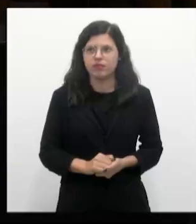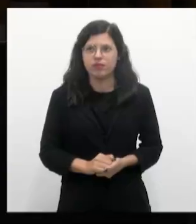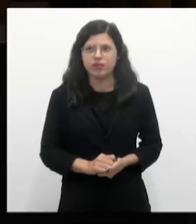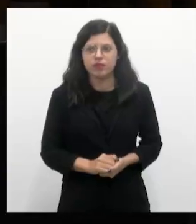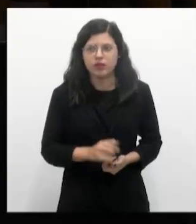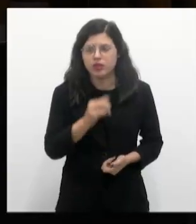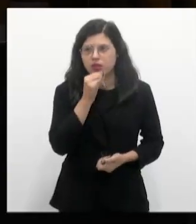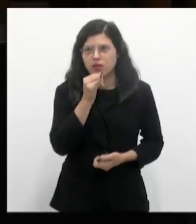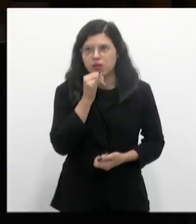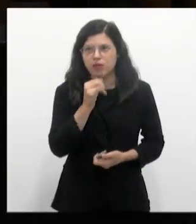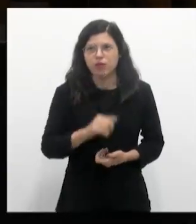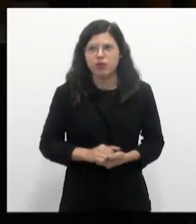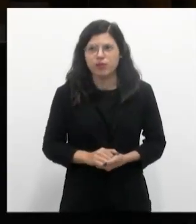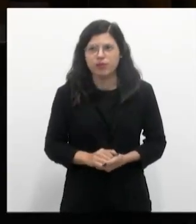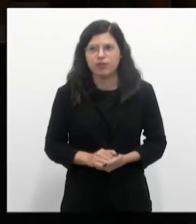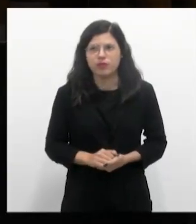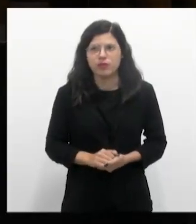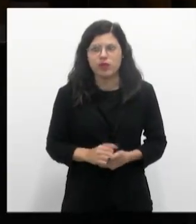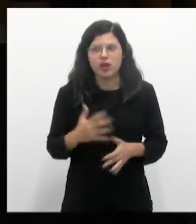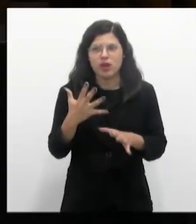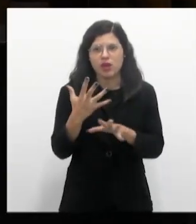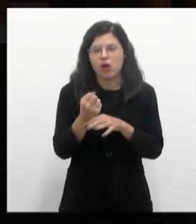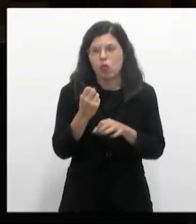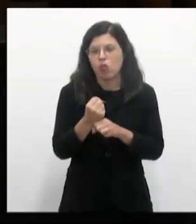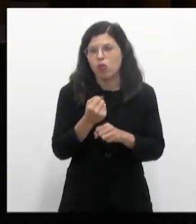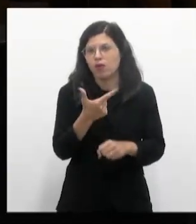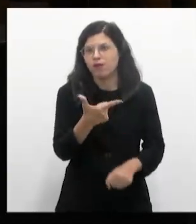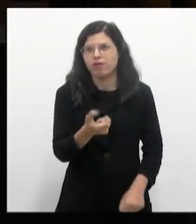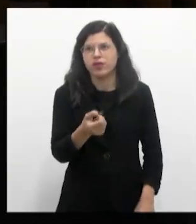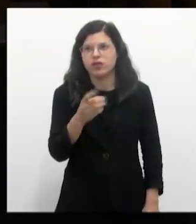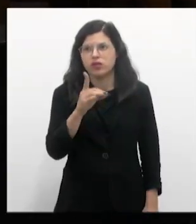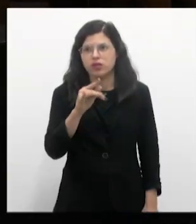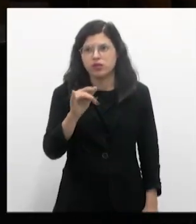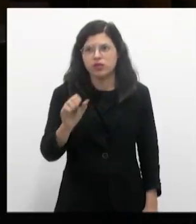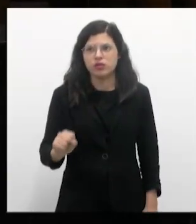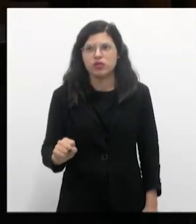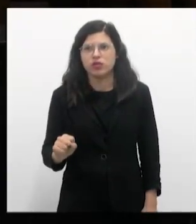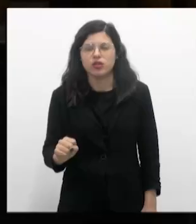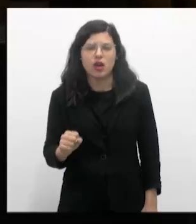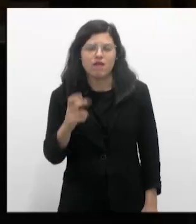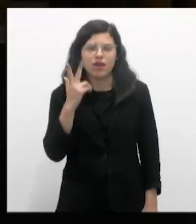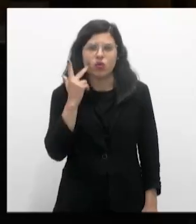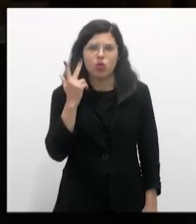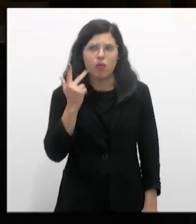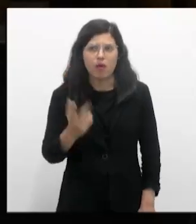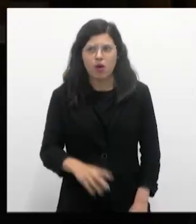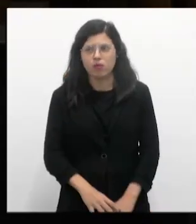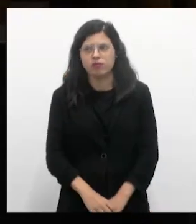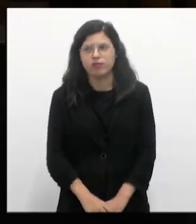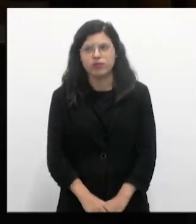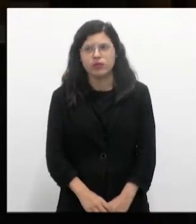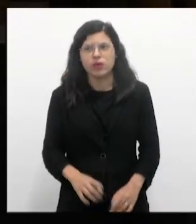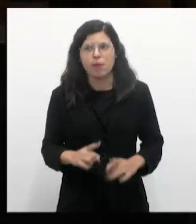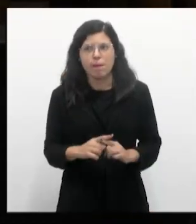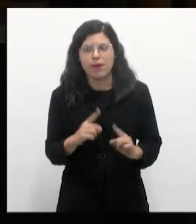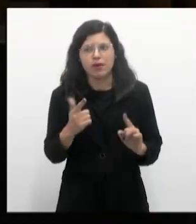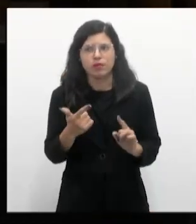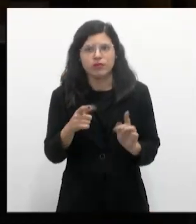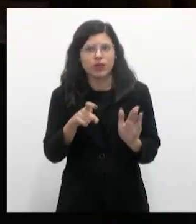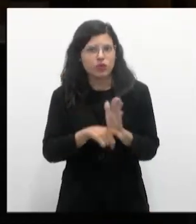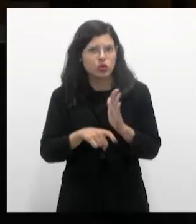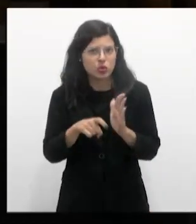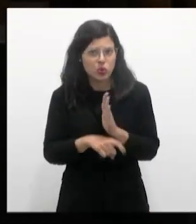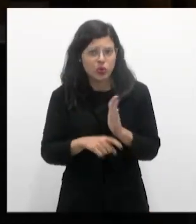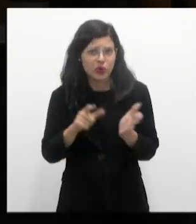por exemplo, eles medem há 20 dias. A faixa fica normal. Mas não tem desconto do que pagou